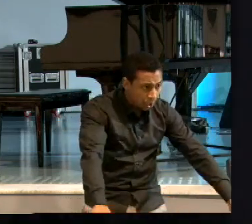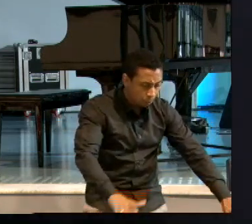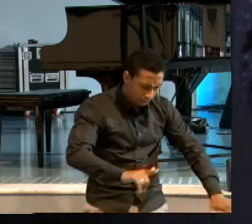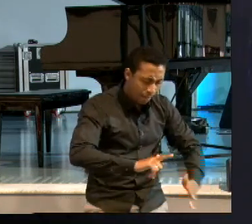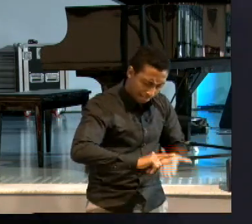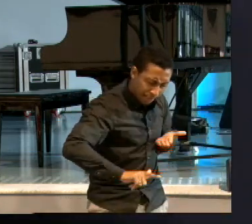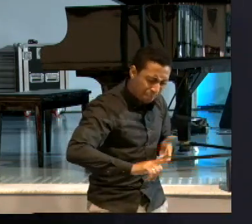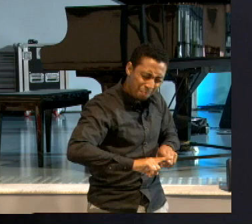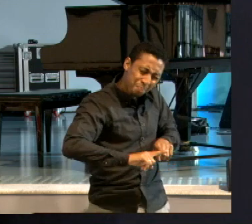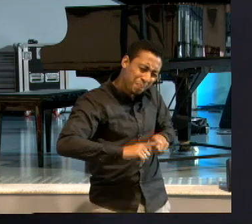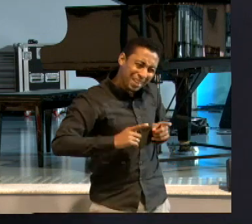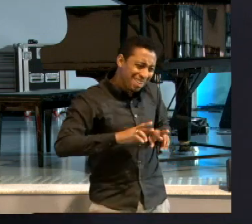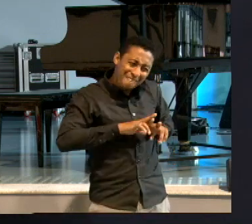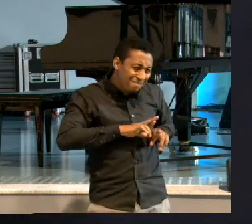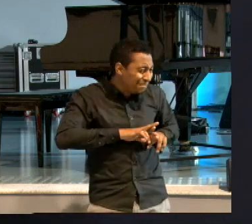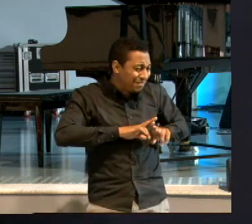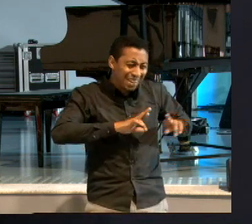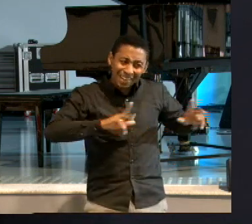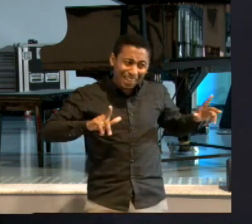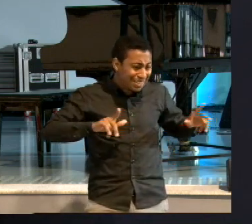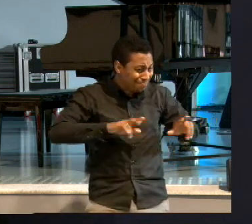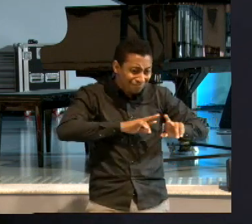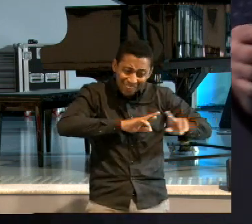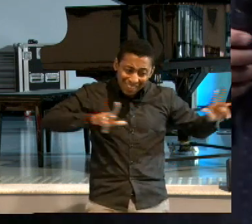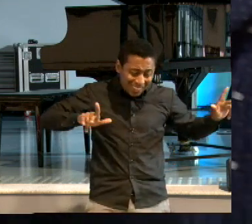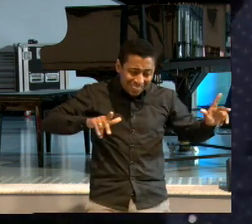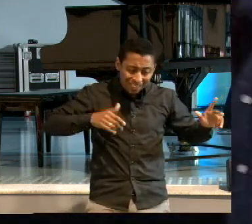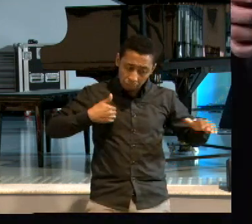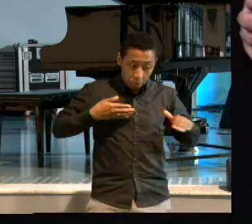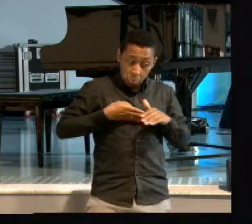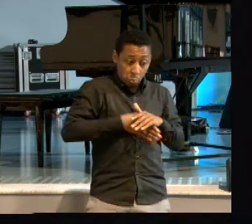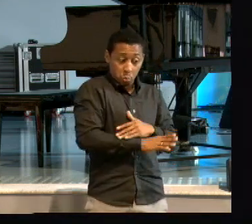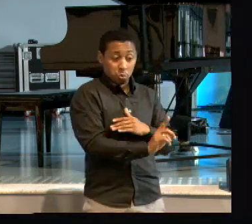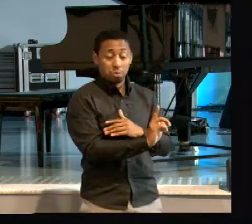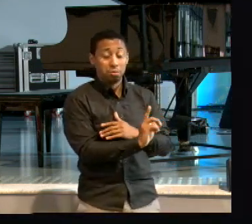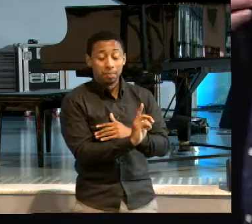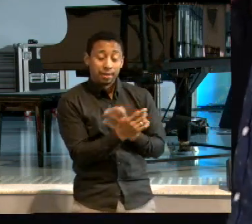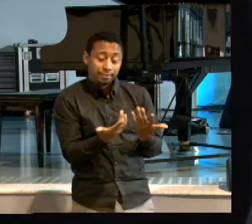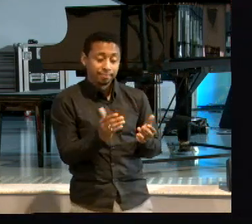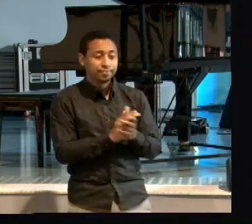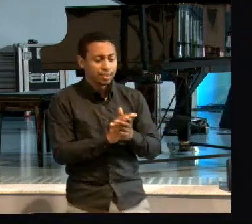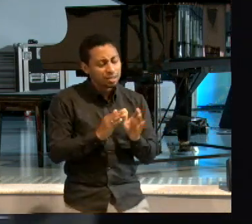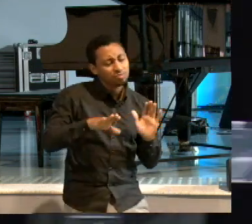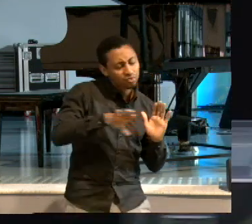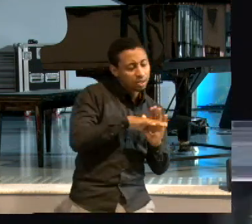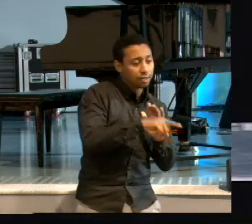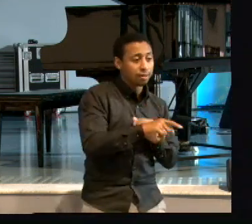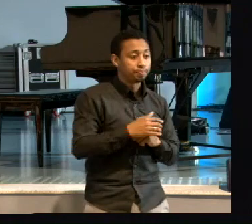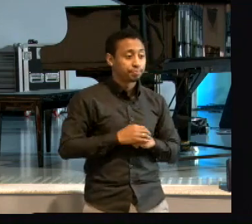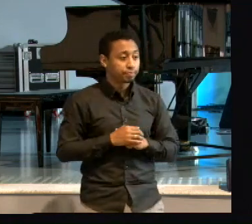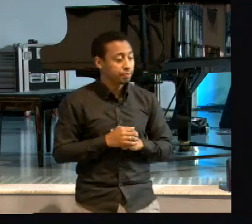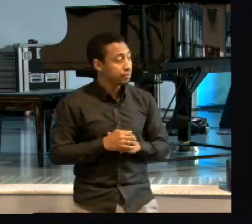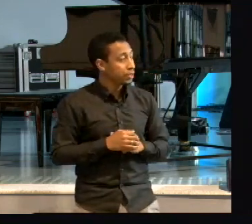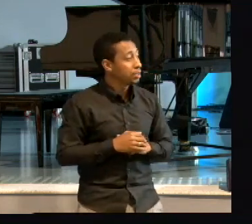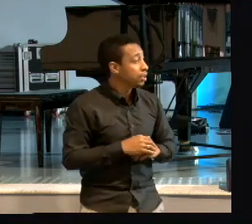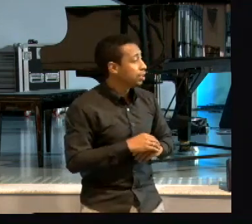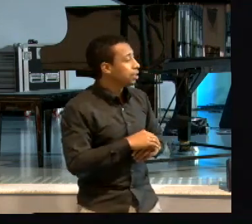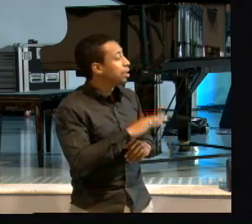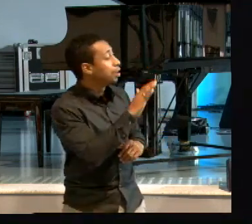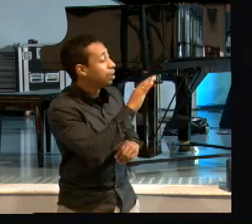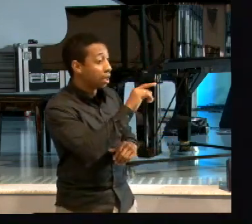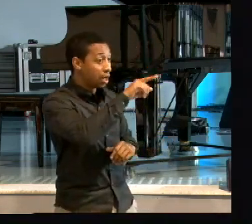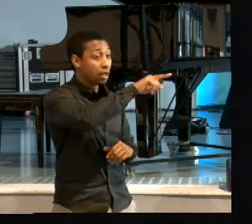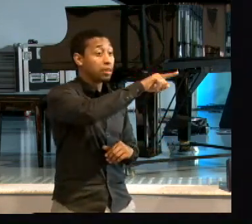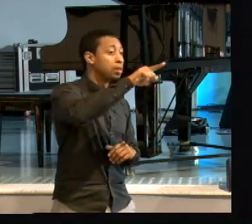mas muito diferente do que eu e você estamos acostumados. E eu chego lá, e ele começa a apontar para mim de longe, e diz, ó, aquele grupo